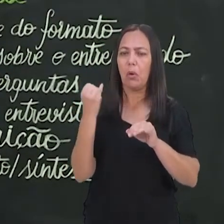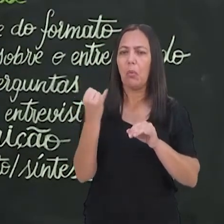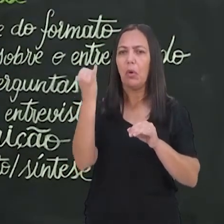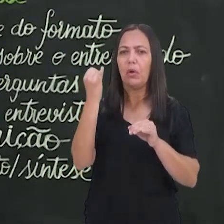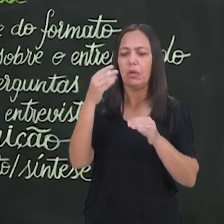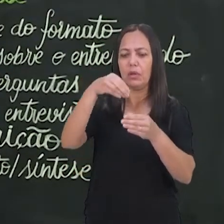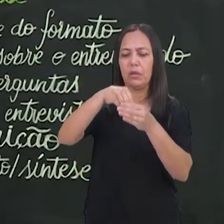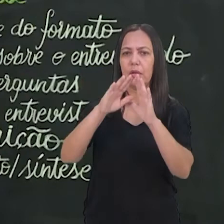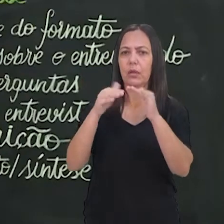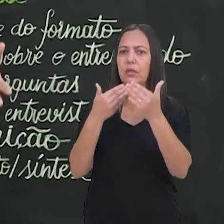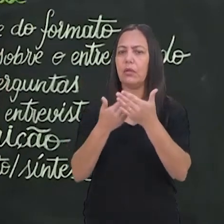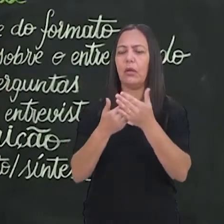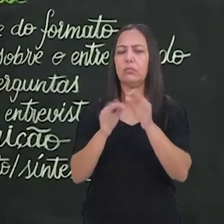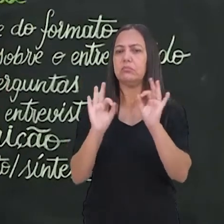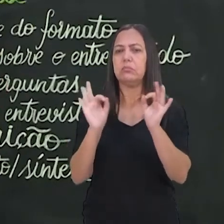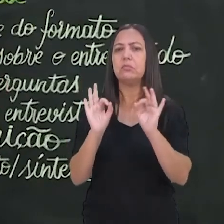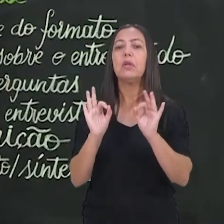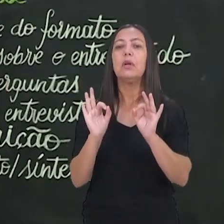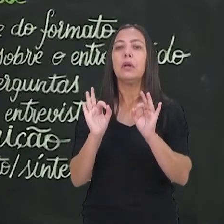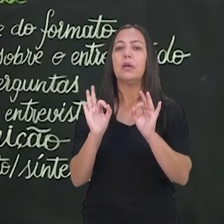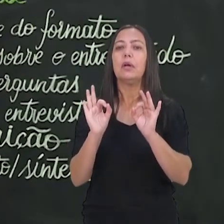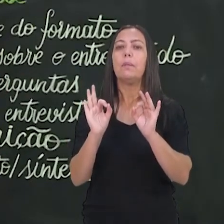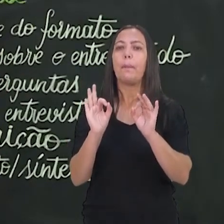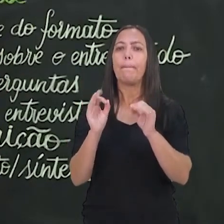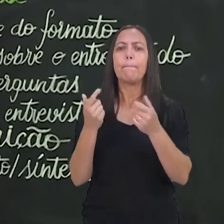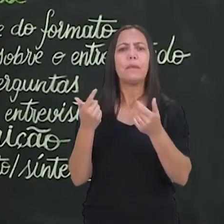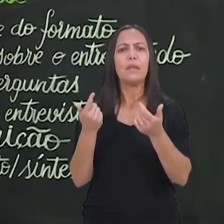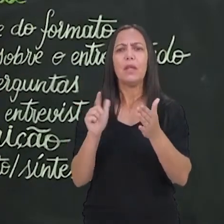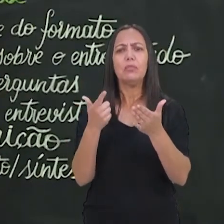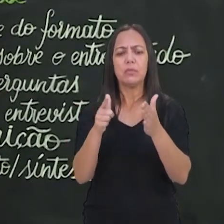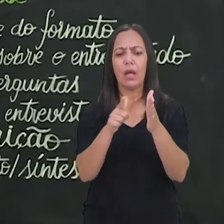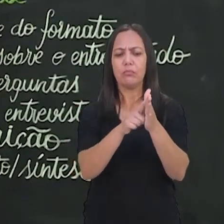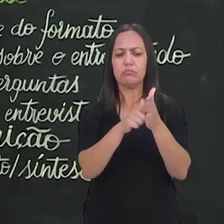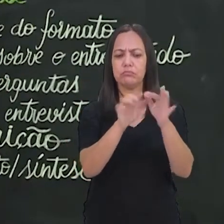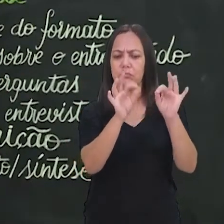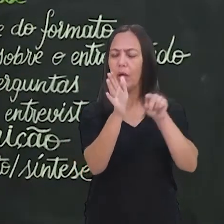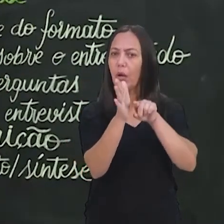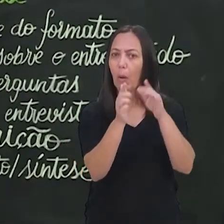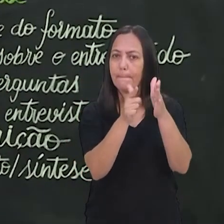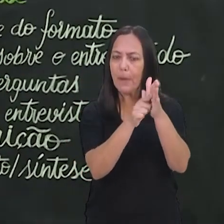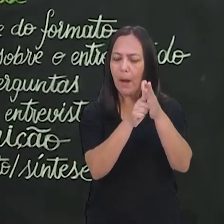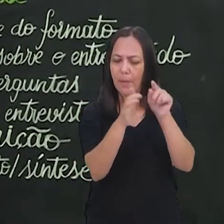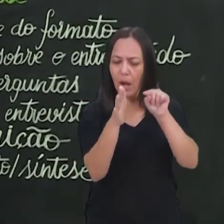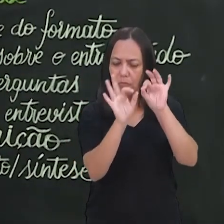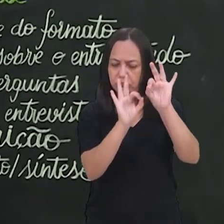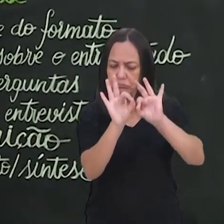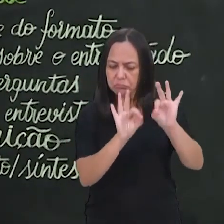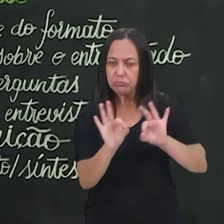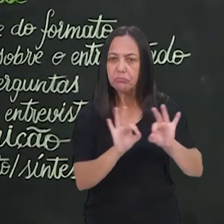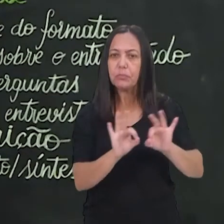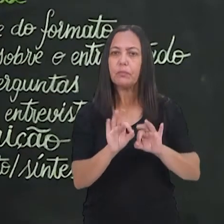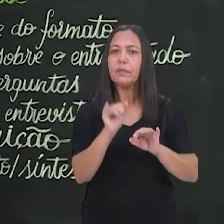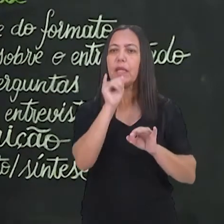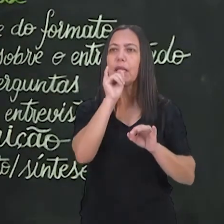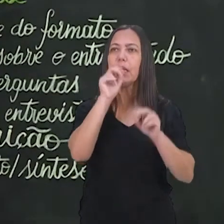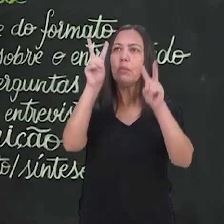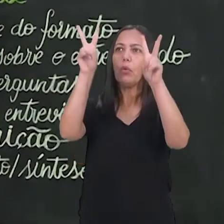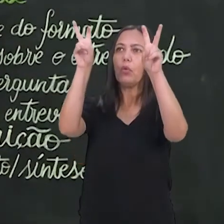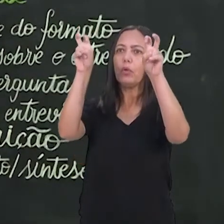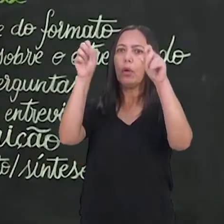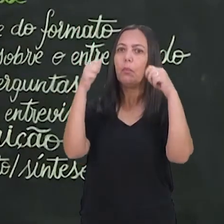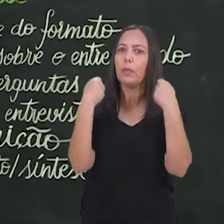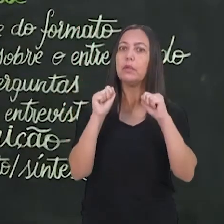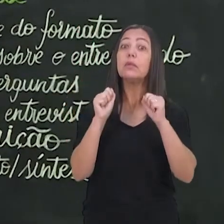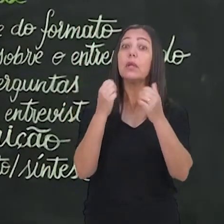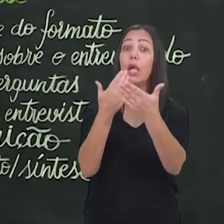você não tem, de fato, as perguntas elaboradas, não há nenhum guia. Esse é um grande risco, porque quando você se depara com um tema, você